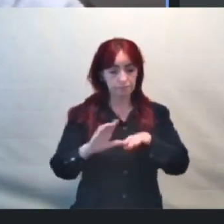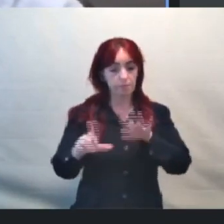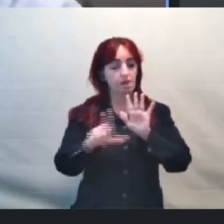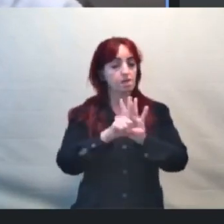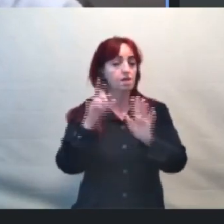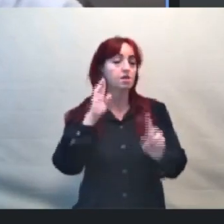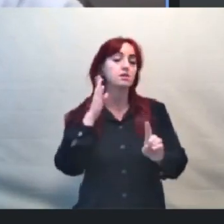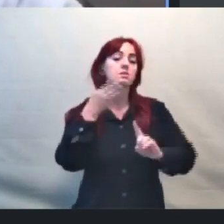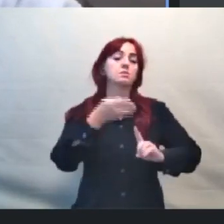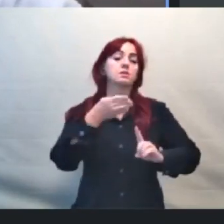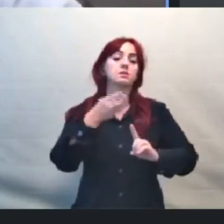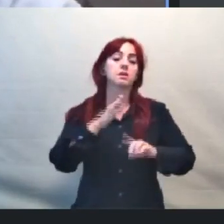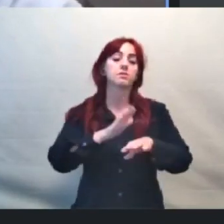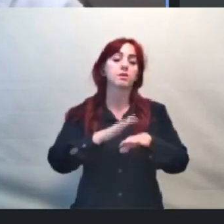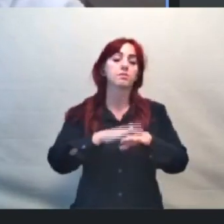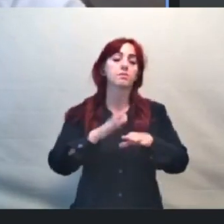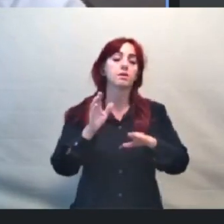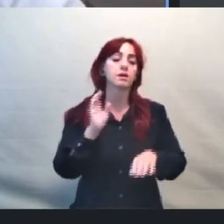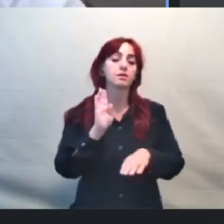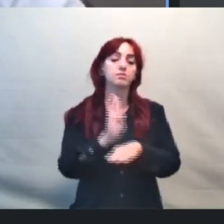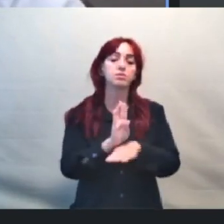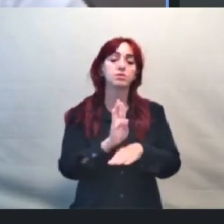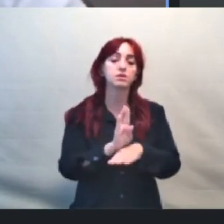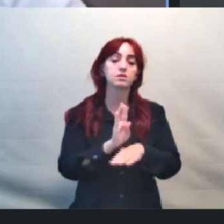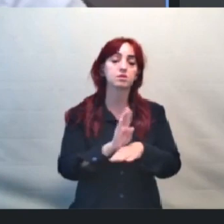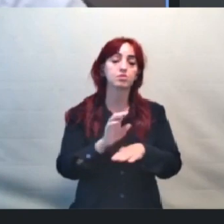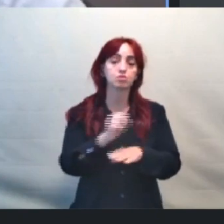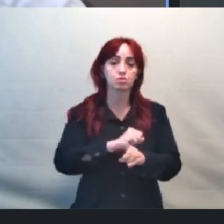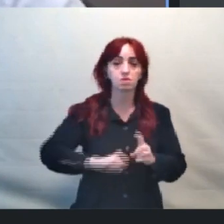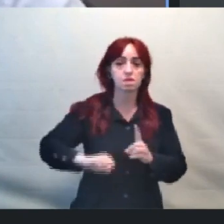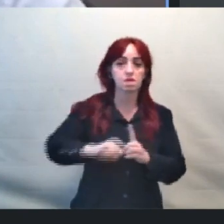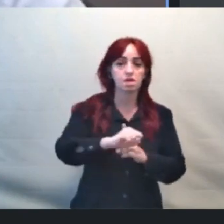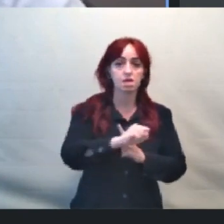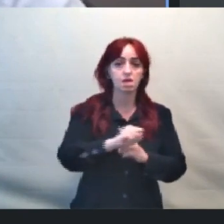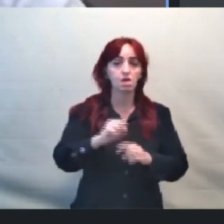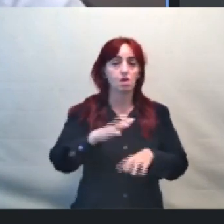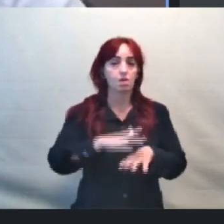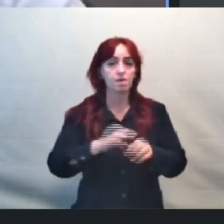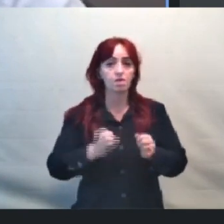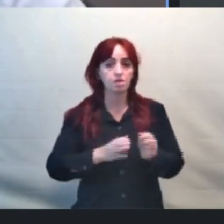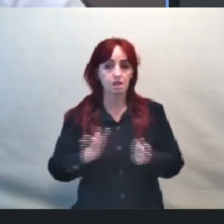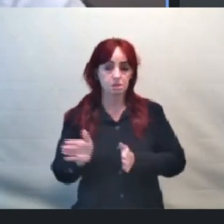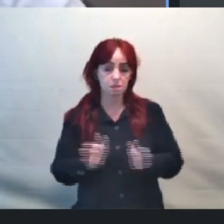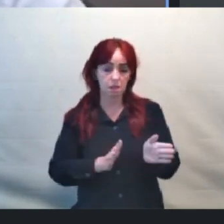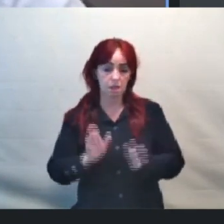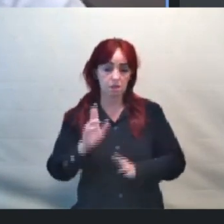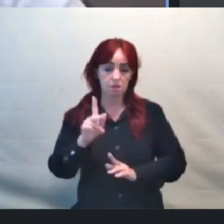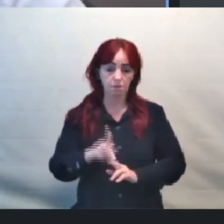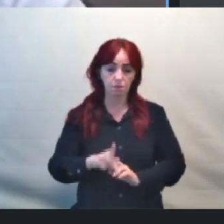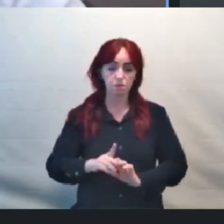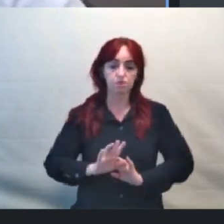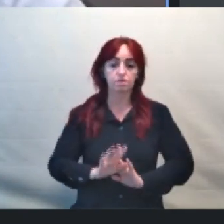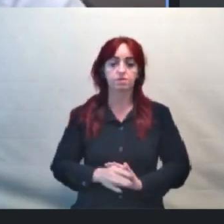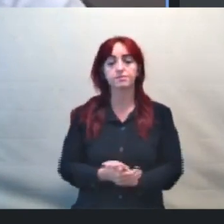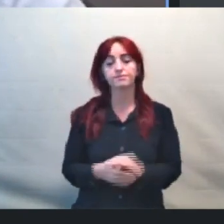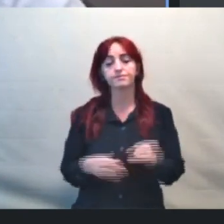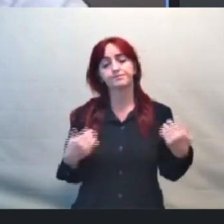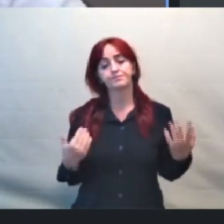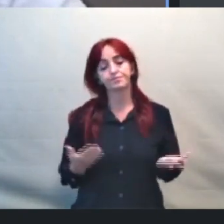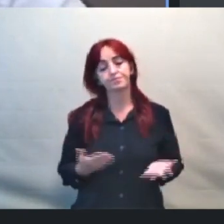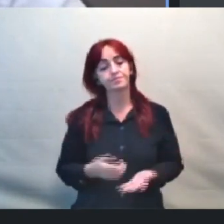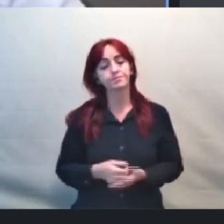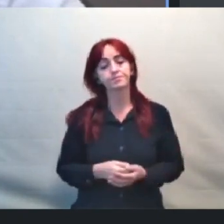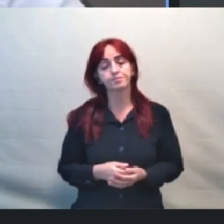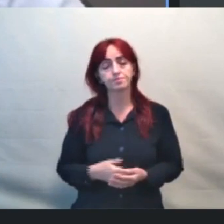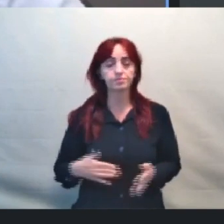que trazem maior proteção social, né? Maior acesso e visam garantir maior acesso a essas pessoas. Então, até